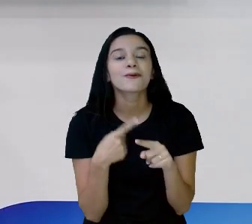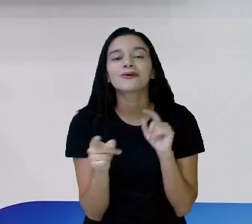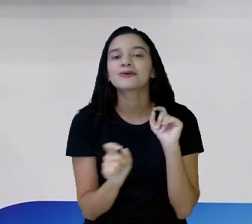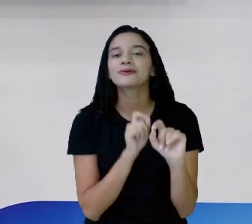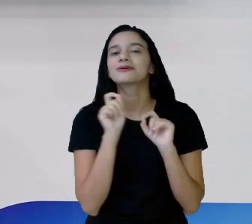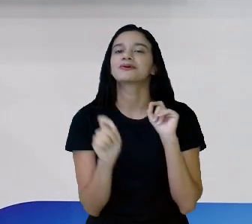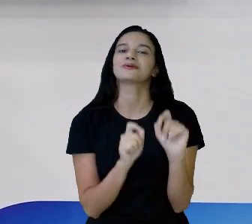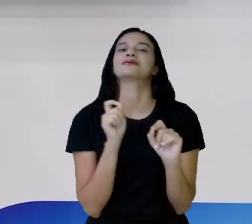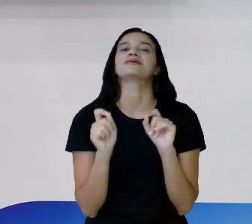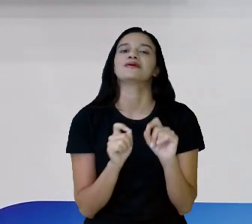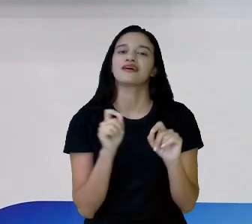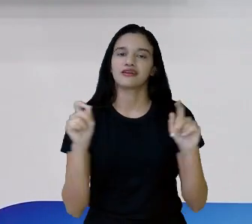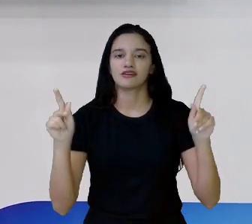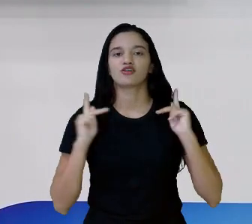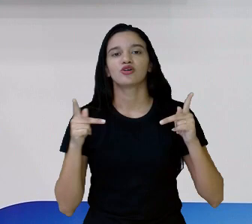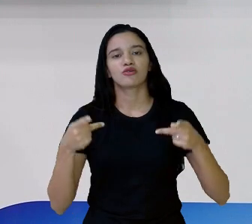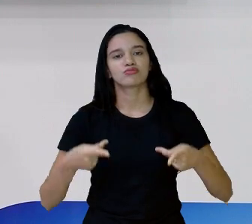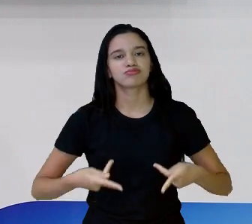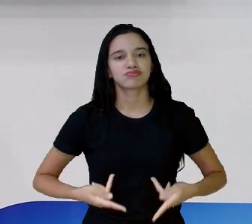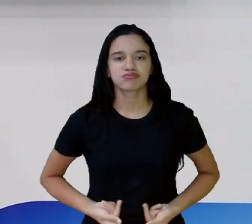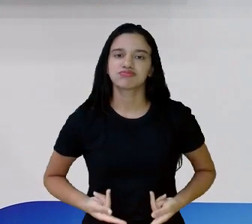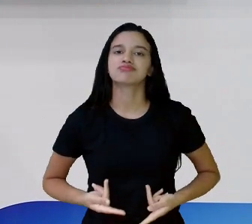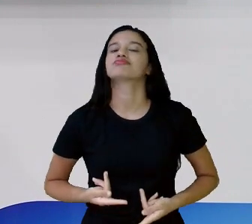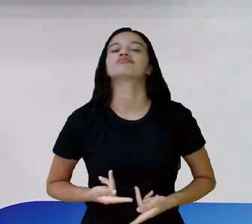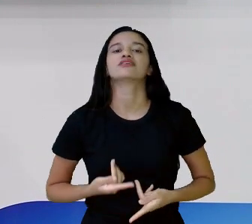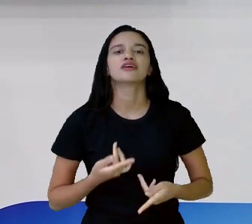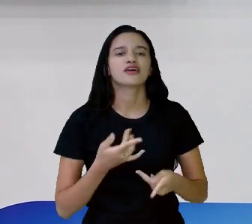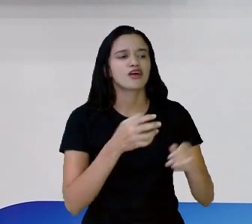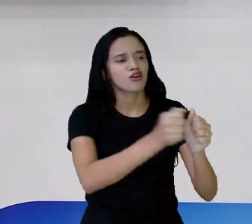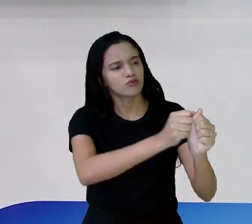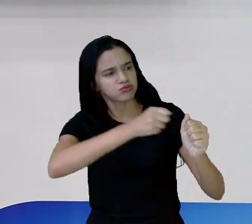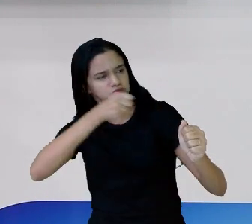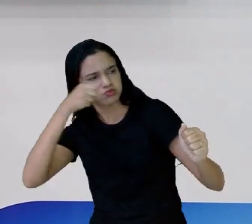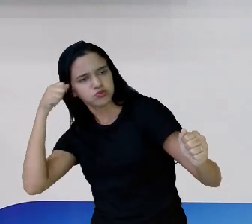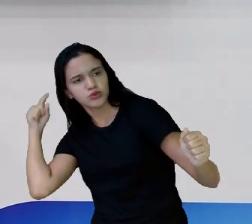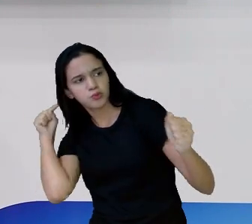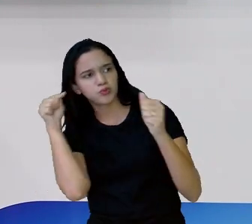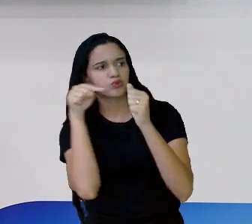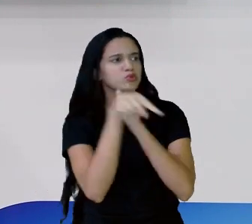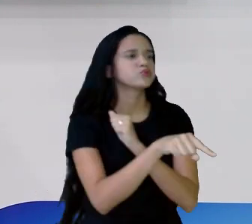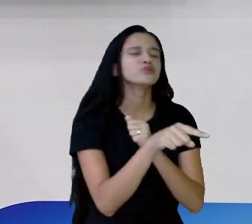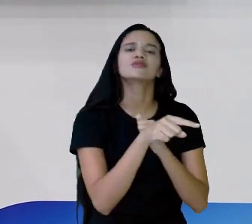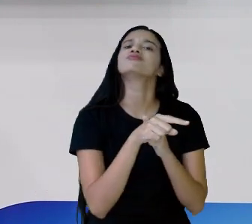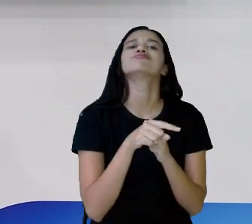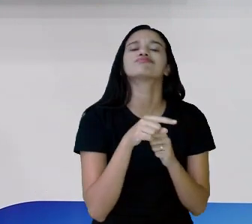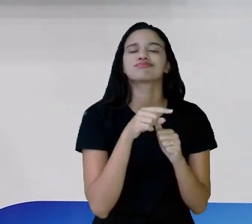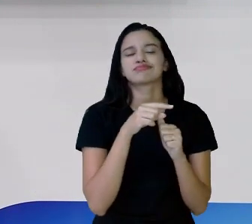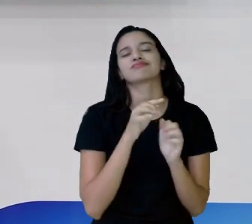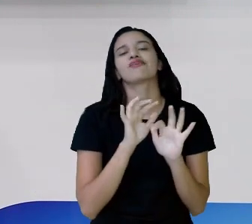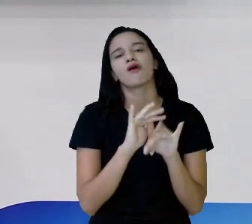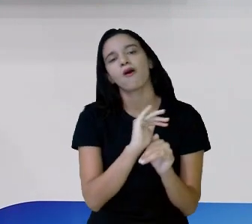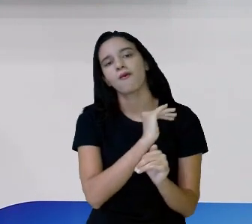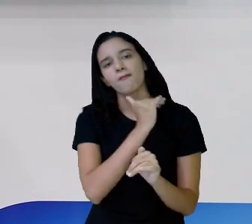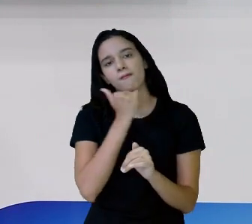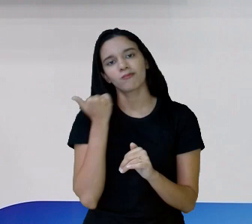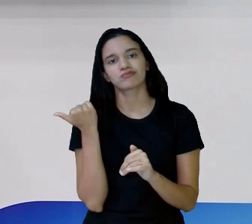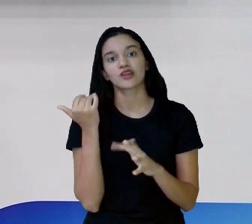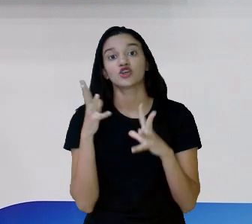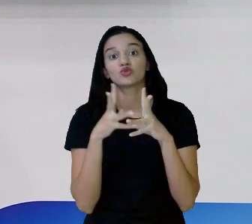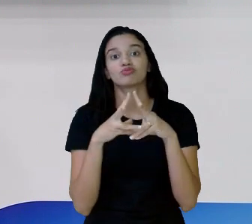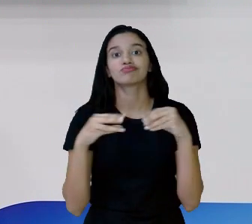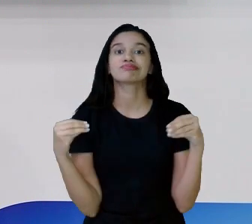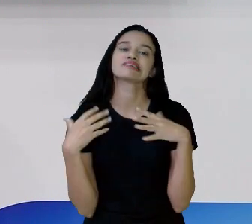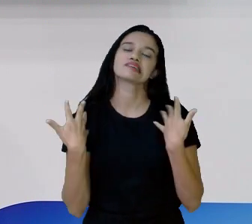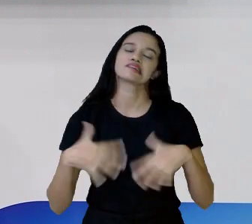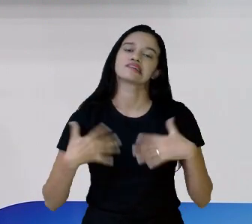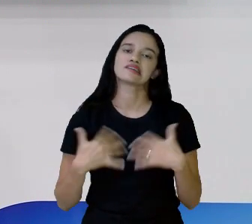quê? Dos seres humanos que estavam aí caçando os bichinhos e muitos estavam em